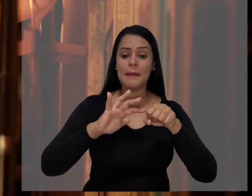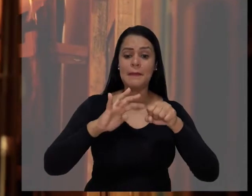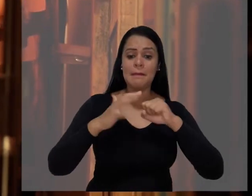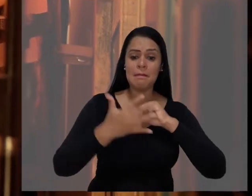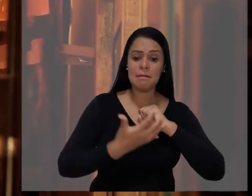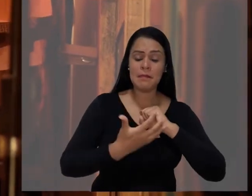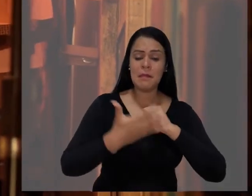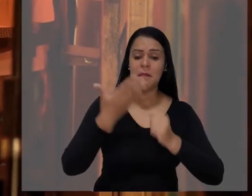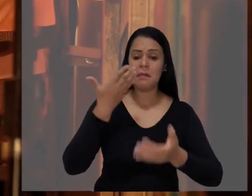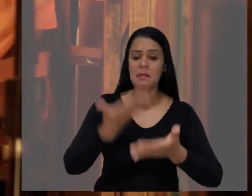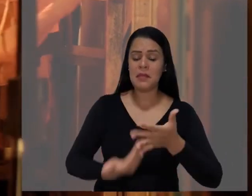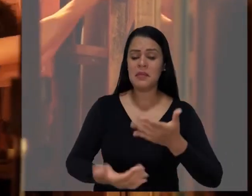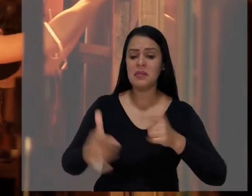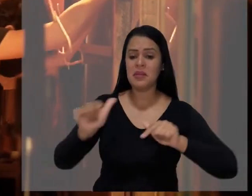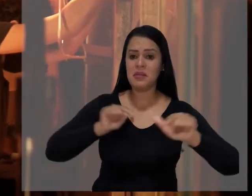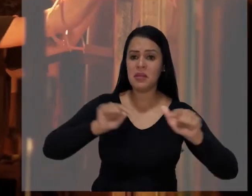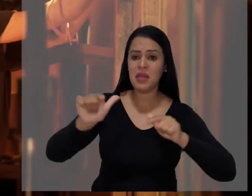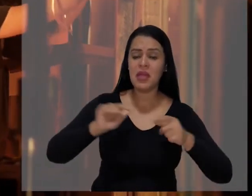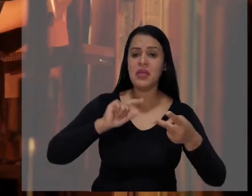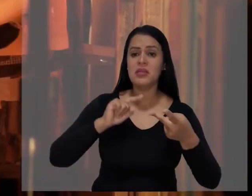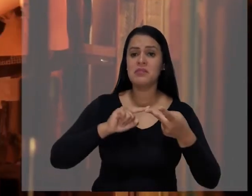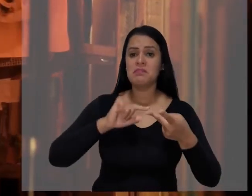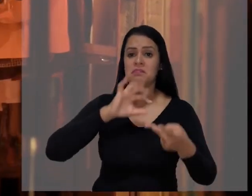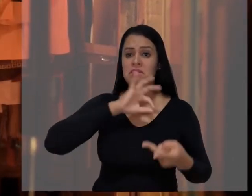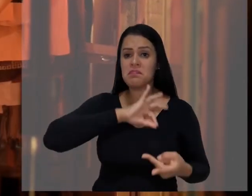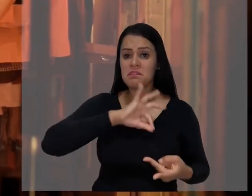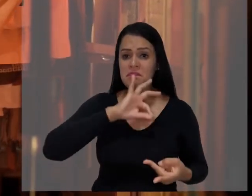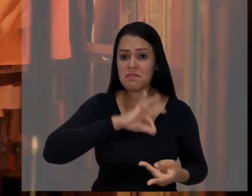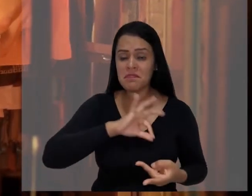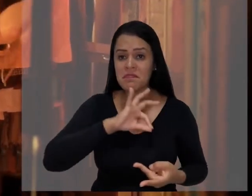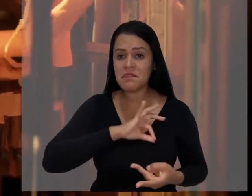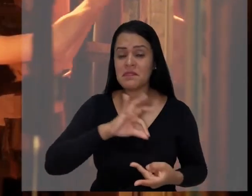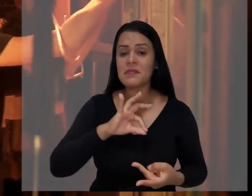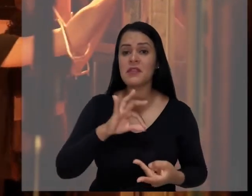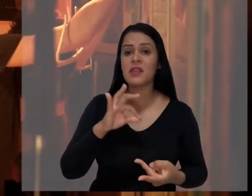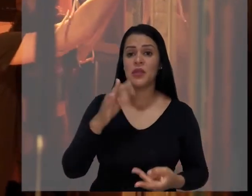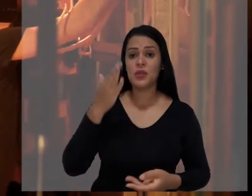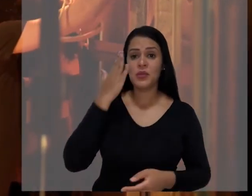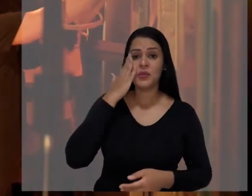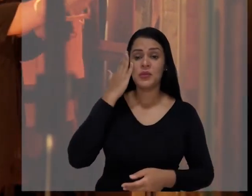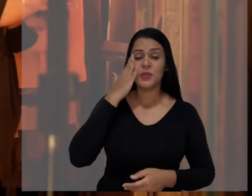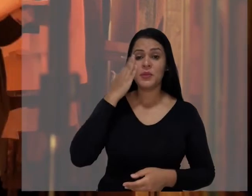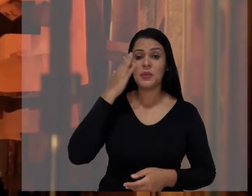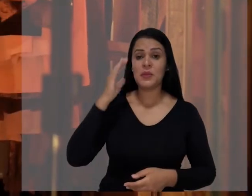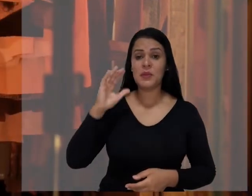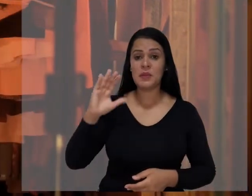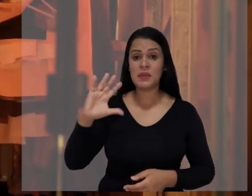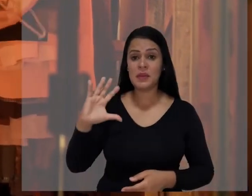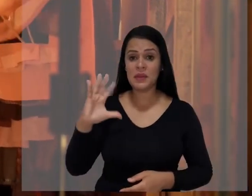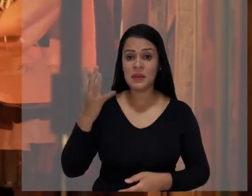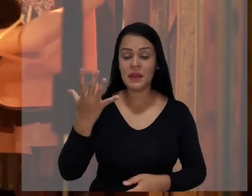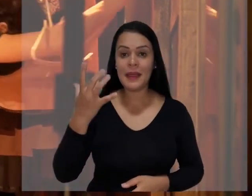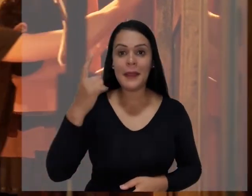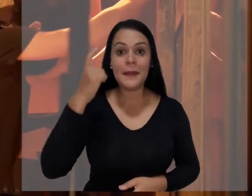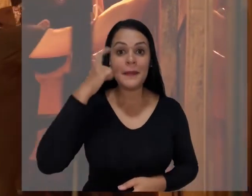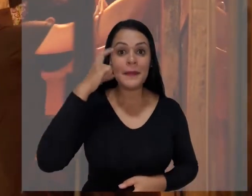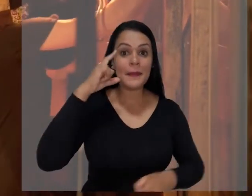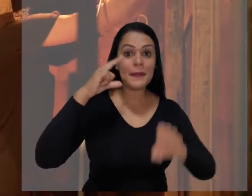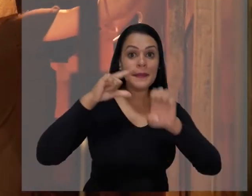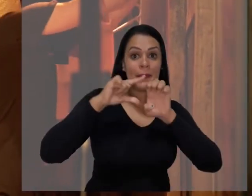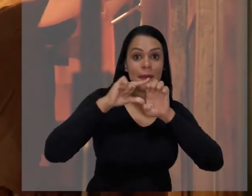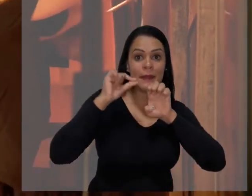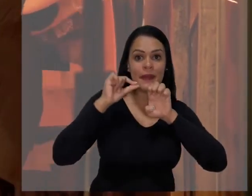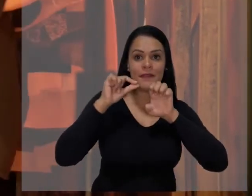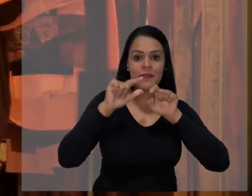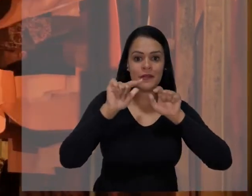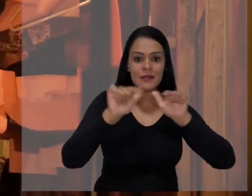meu salário. E quando eu soube que isso ia acontecer, começou a visão empreendedora. Ah, vou trabalhar